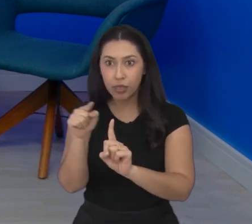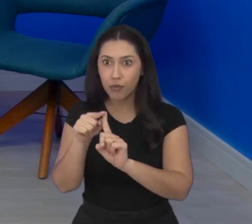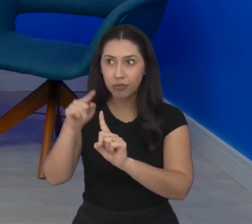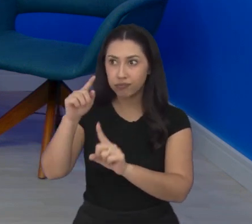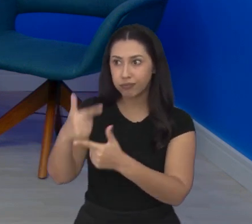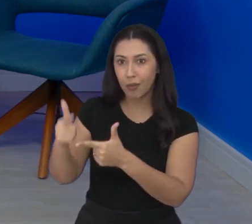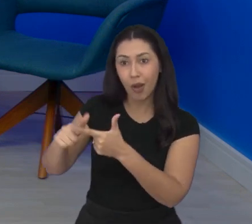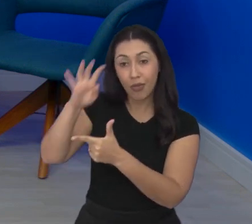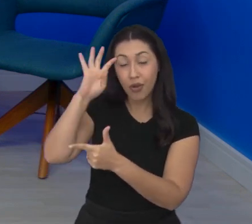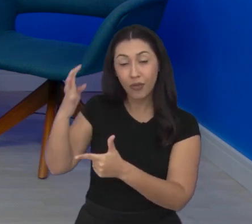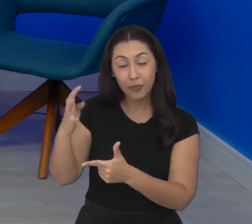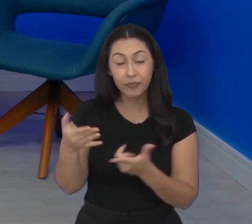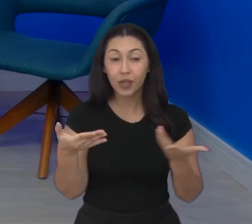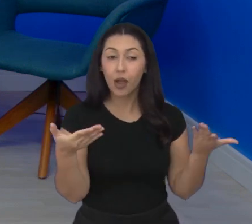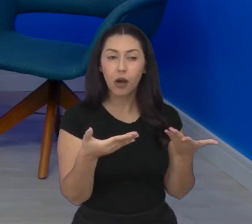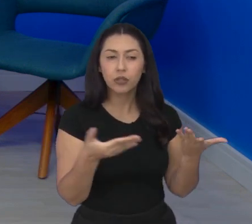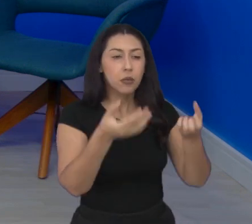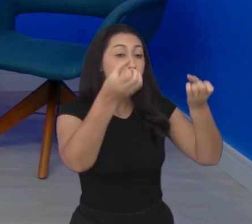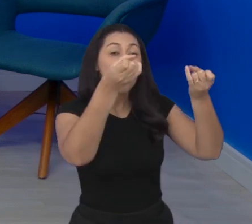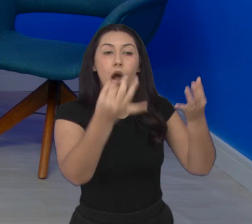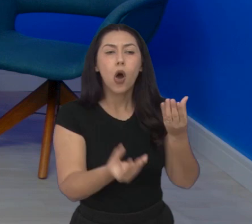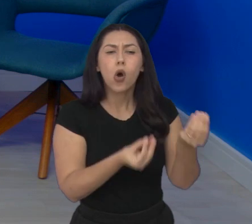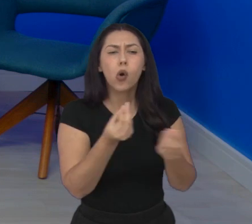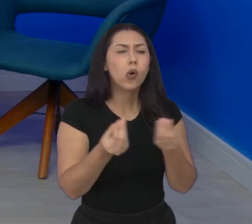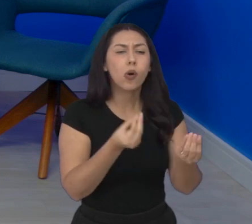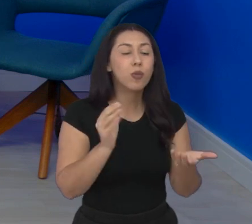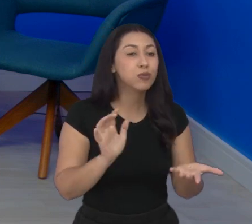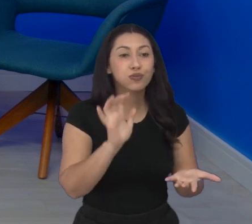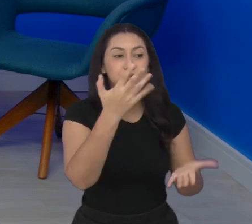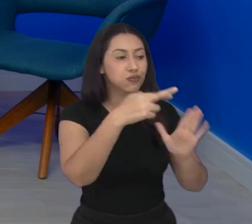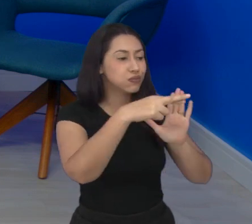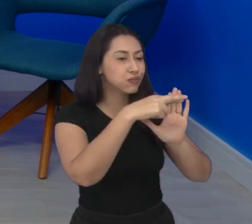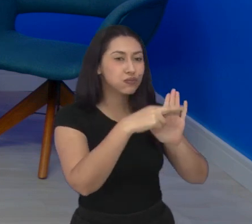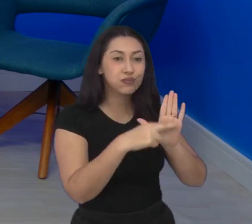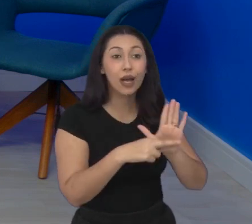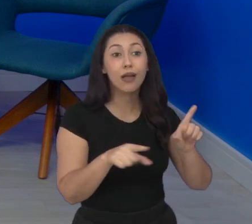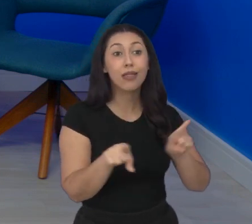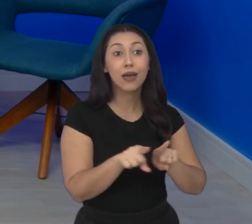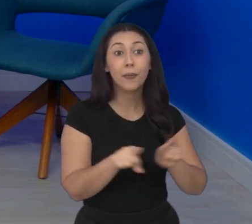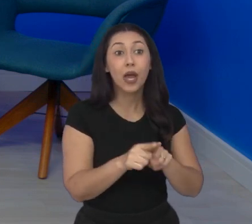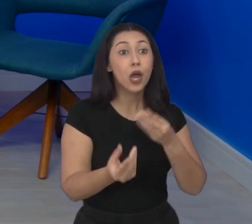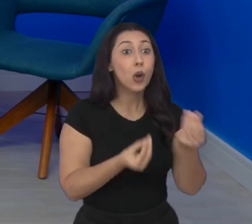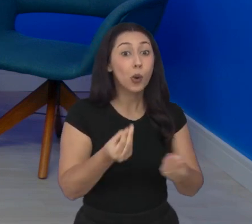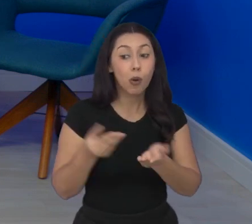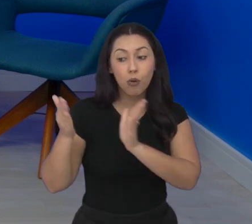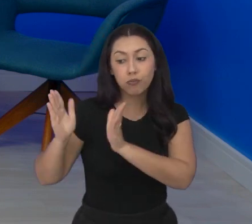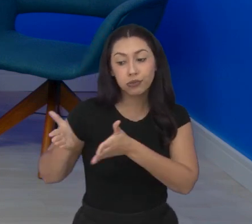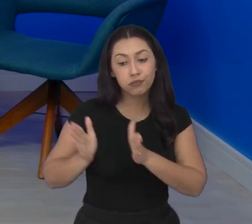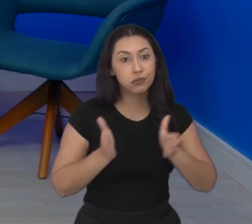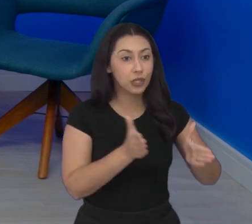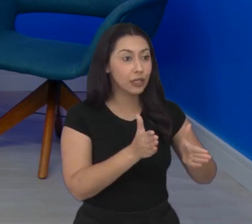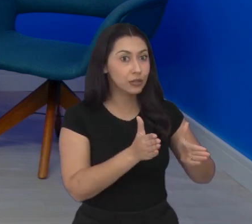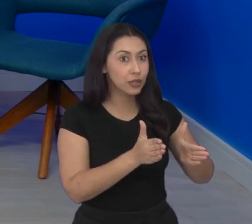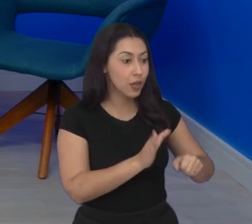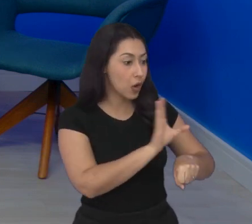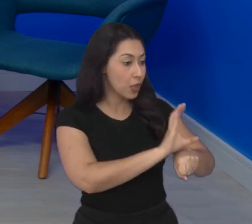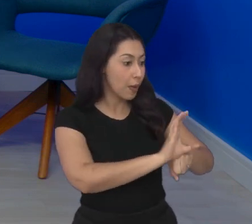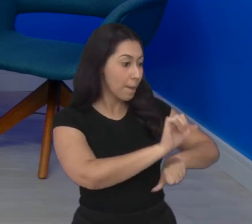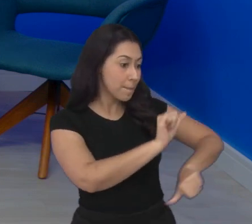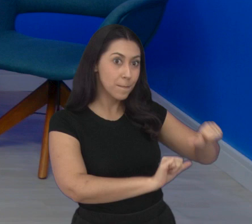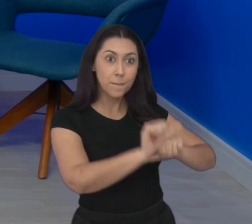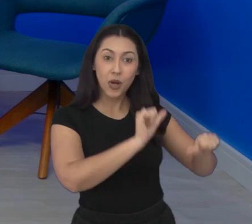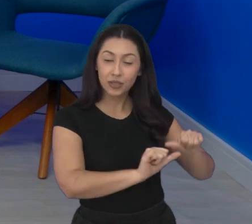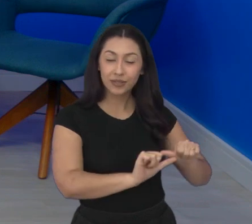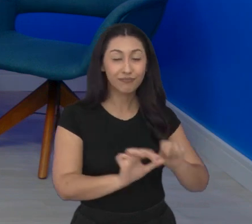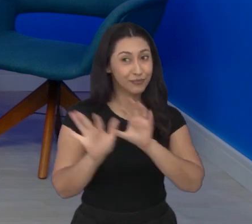conflitos. Hoje, no Sobre Política, vamos entender o funcionamento dessas normas e também como é o processo de mudança e